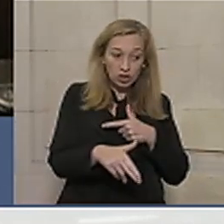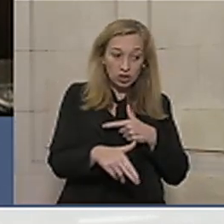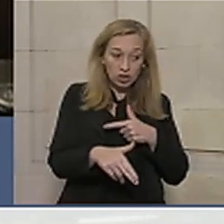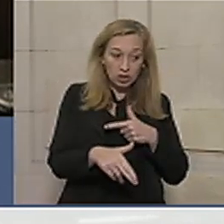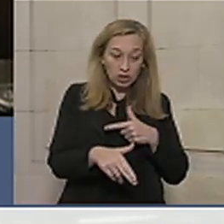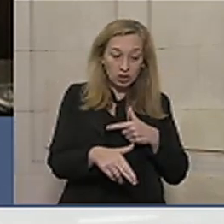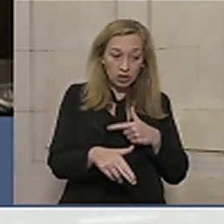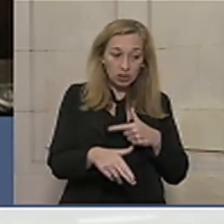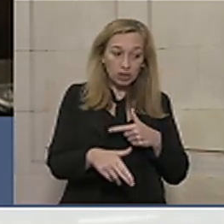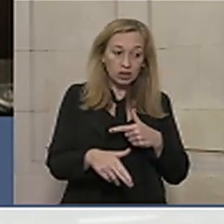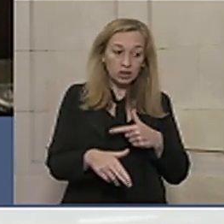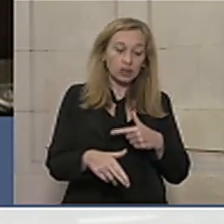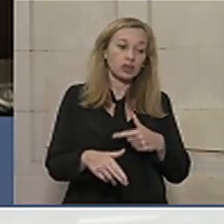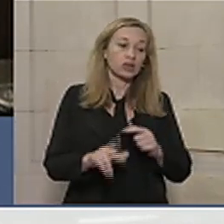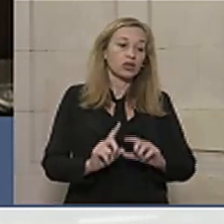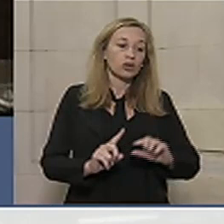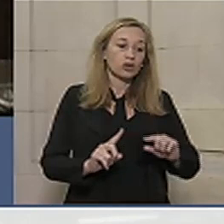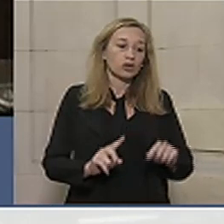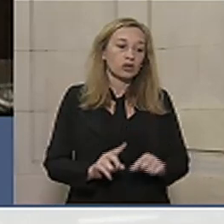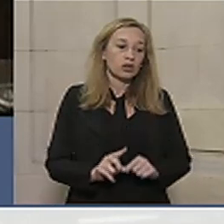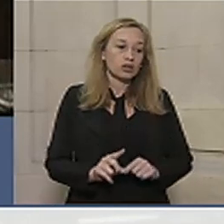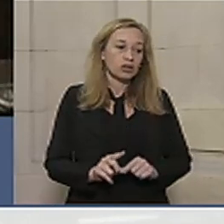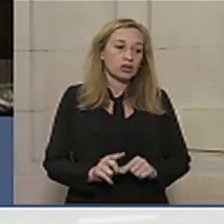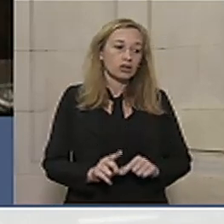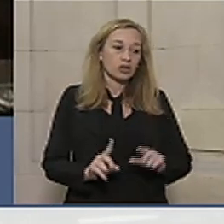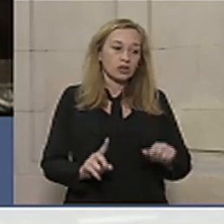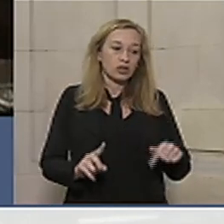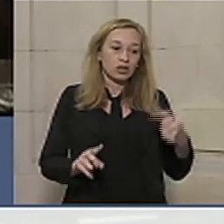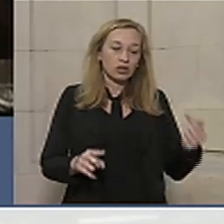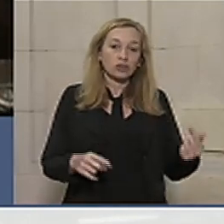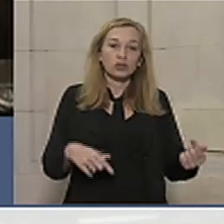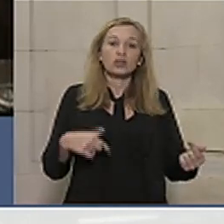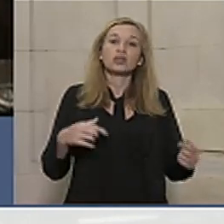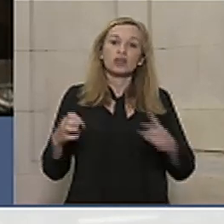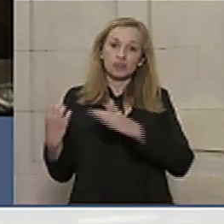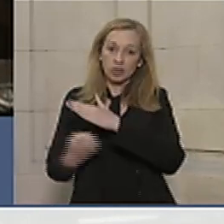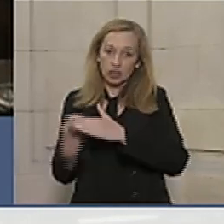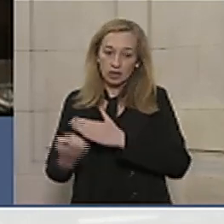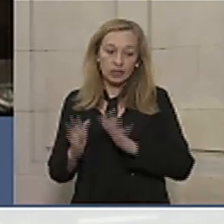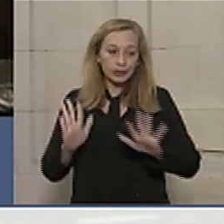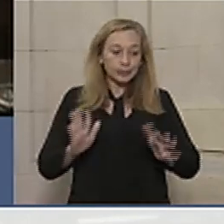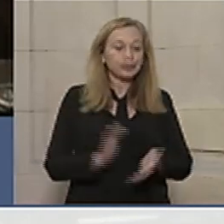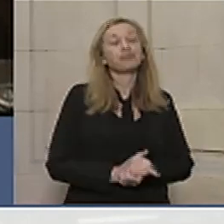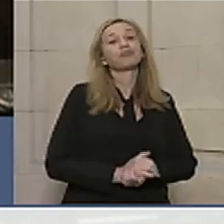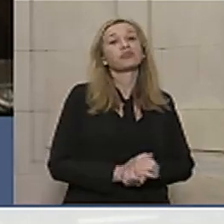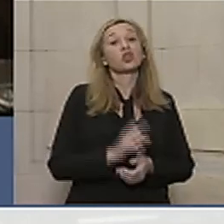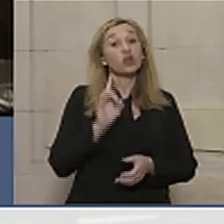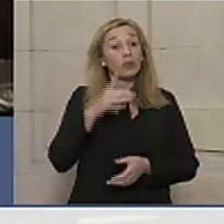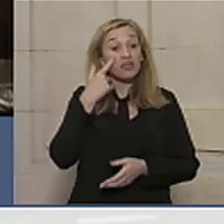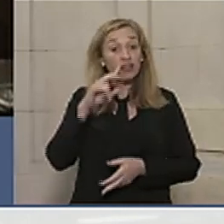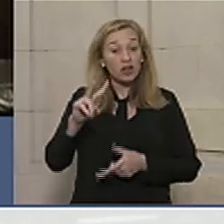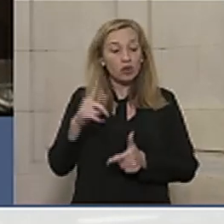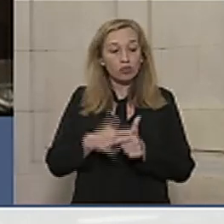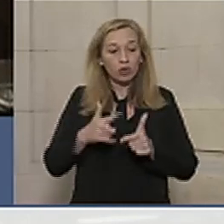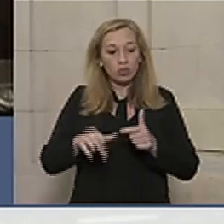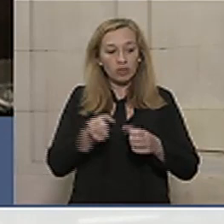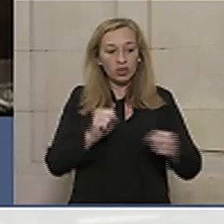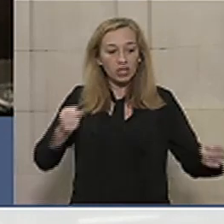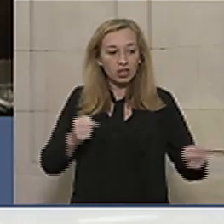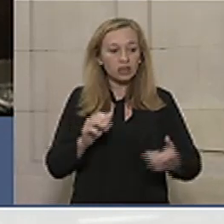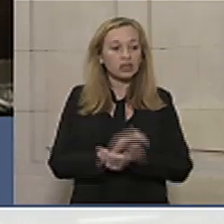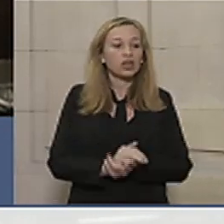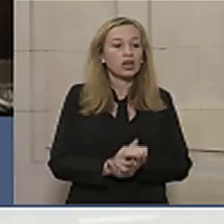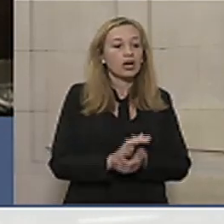e que precisa ser sanada de uma vez por todas. Só para quantificar o tamanho do problema, uma pesquisa feita pela